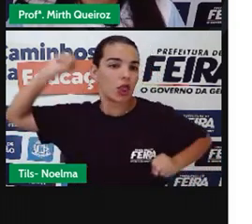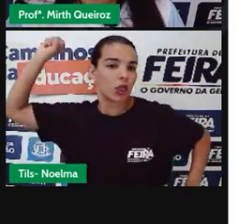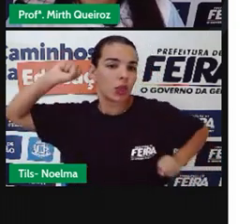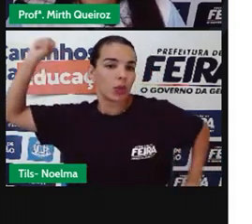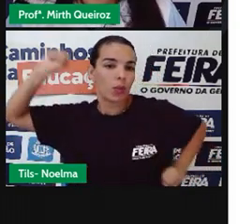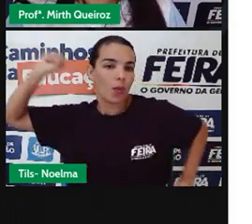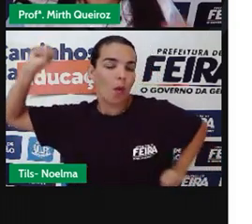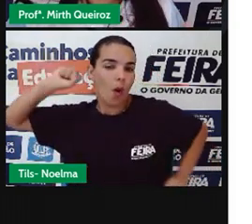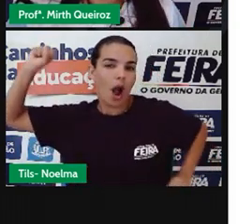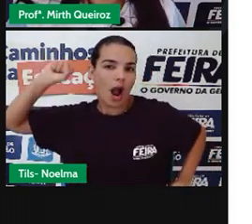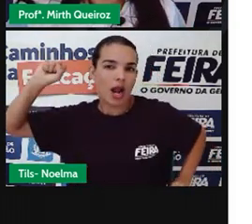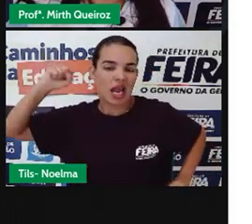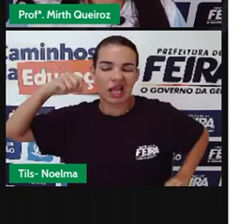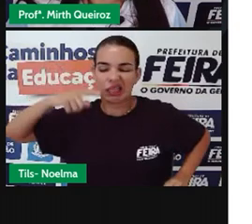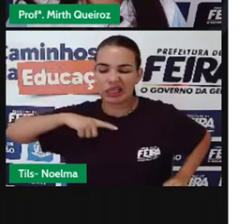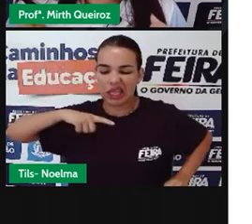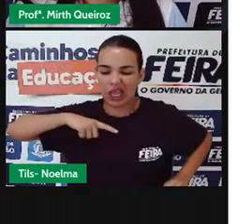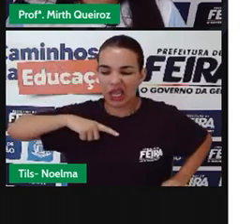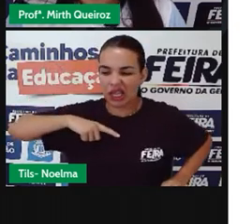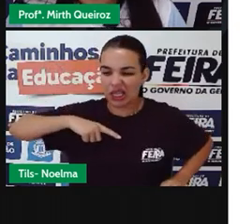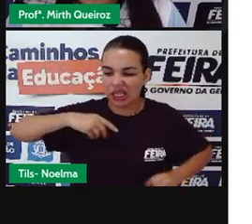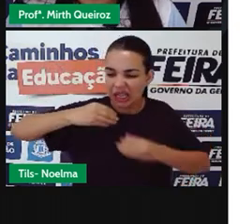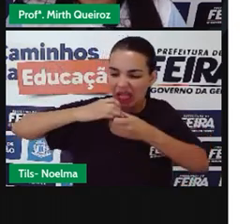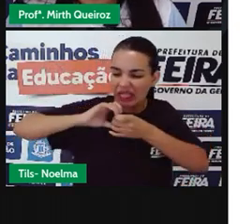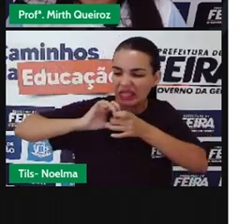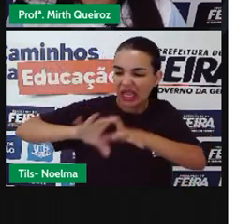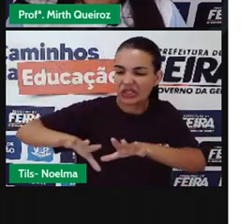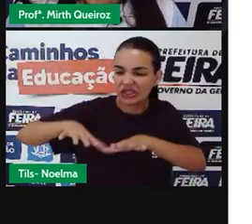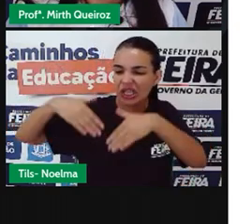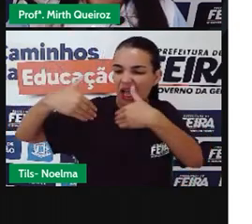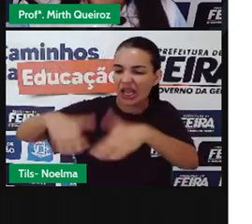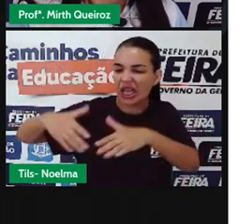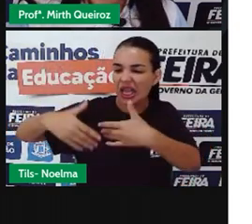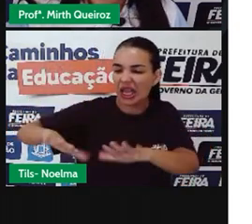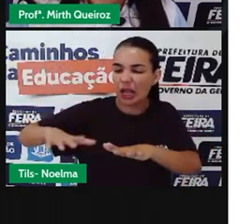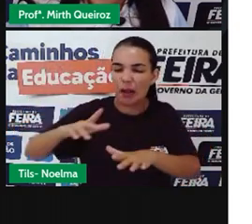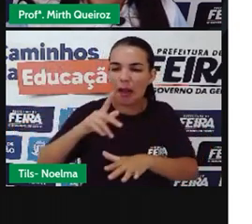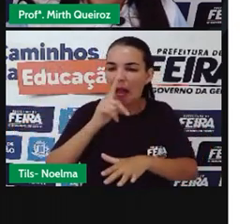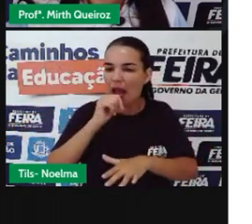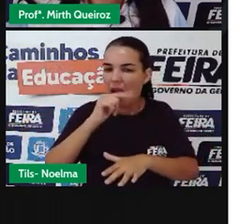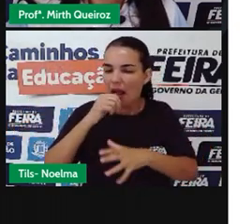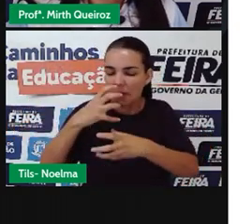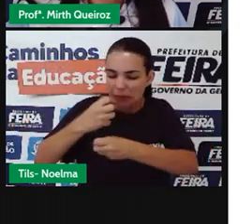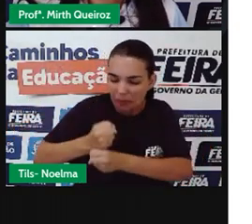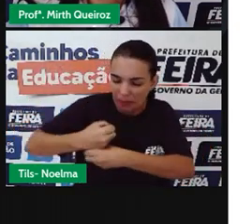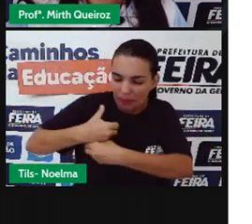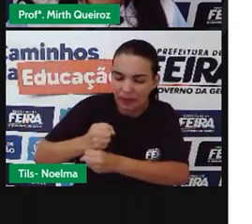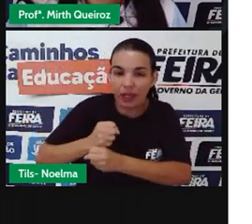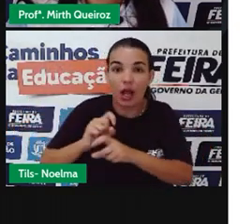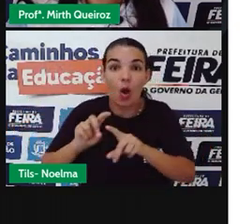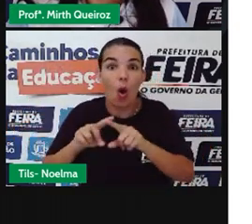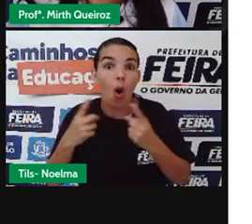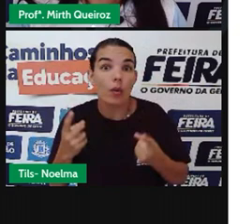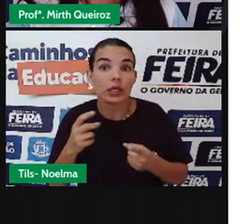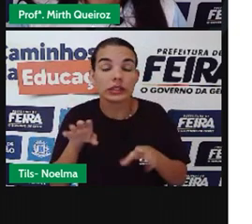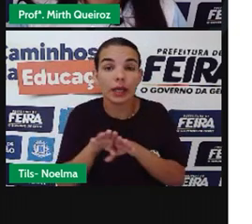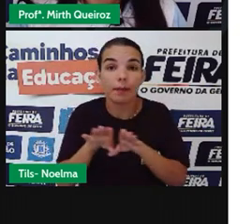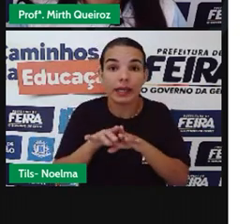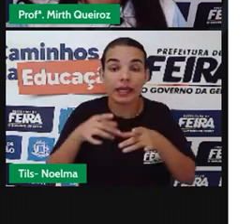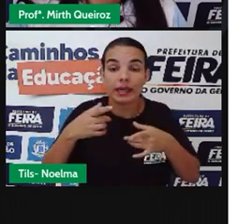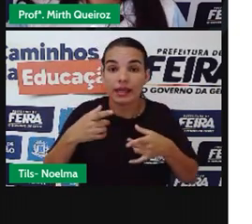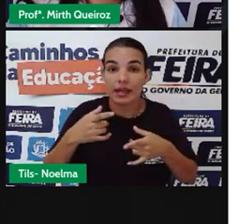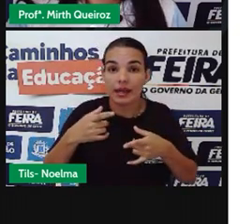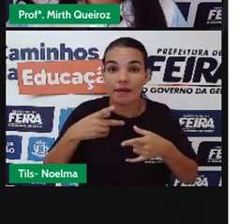gente costuma deixar molhar aí pegar ou até mesmo utilizar peças íntimas